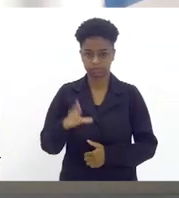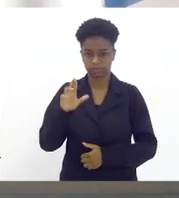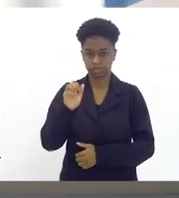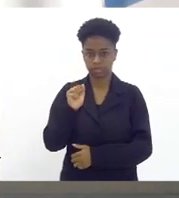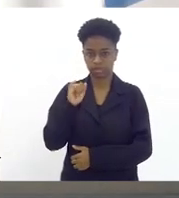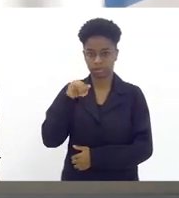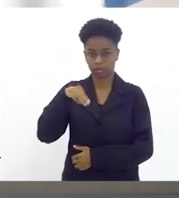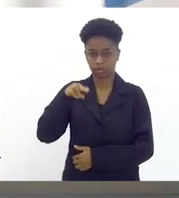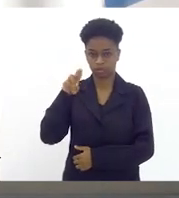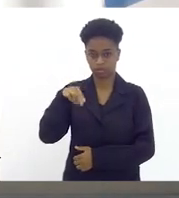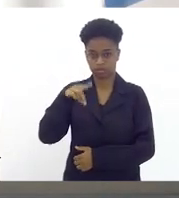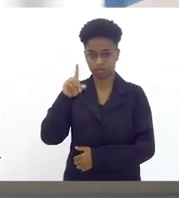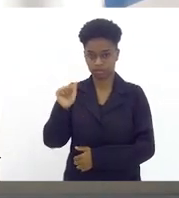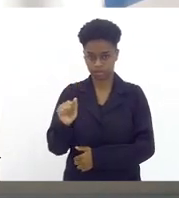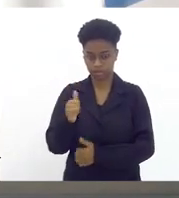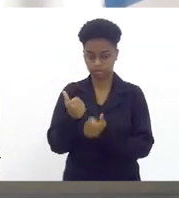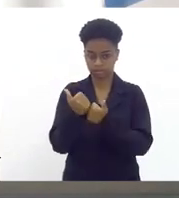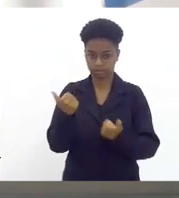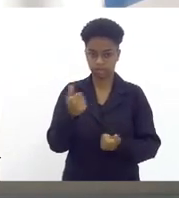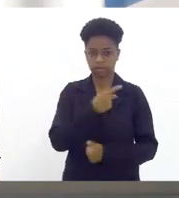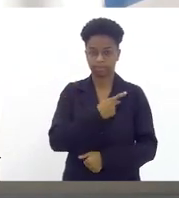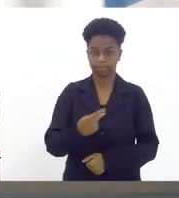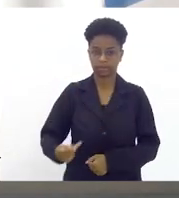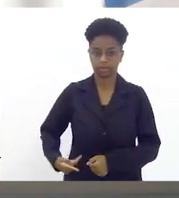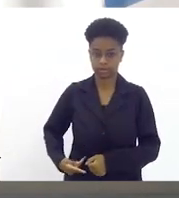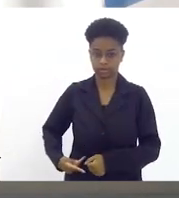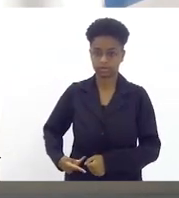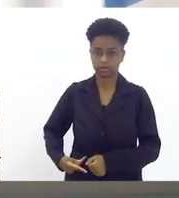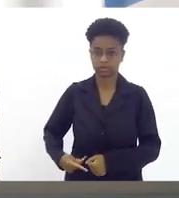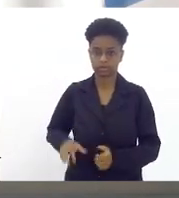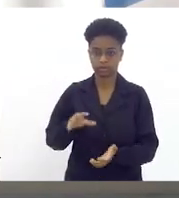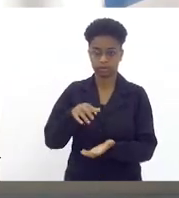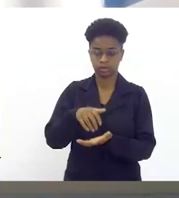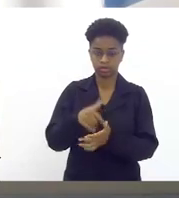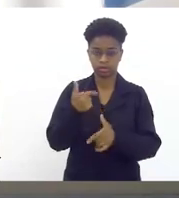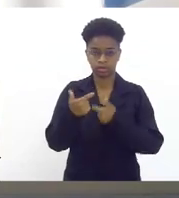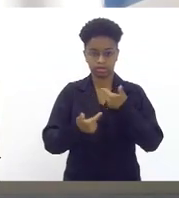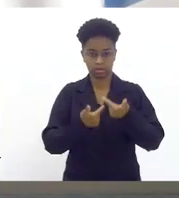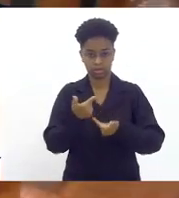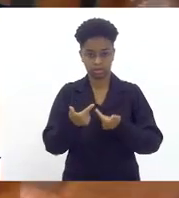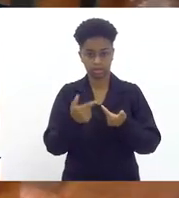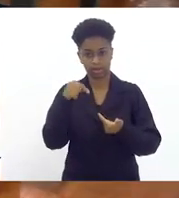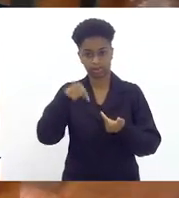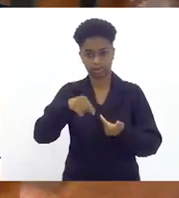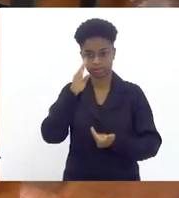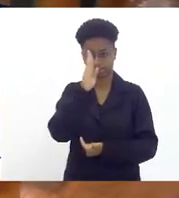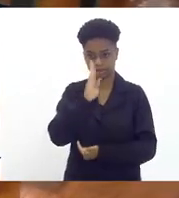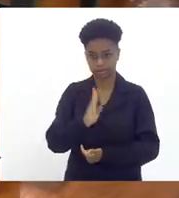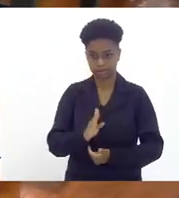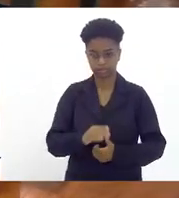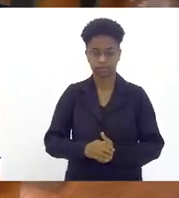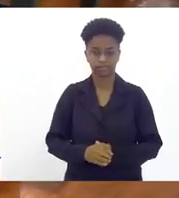Raimunda, nossa vice-presidenta da Central das Trabalhadoras e dos Trabalhadores do Brasil.